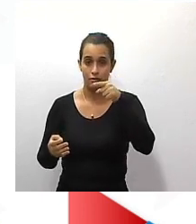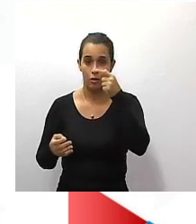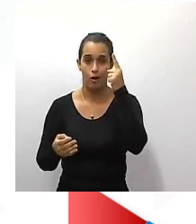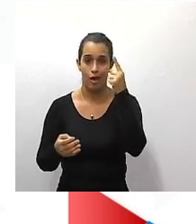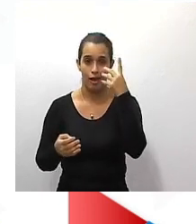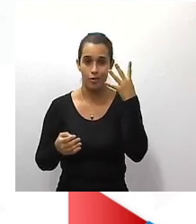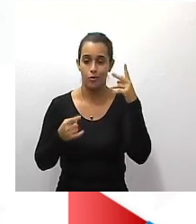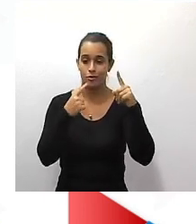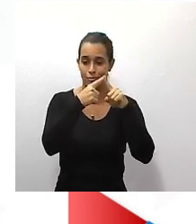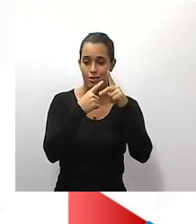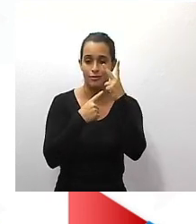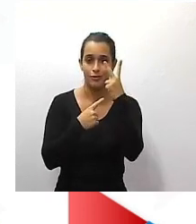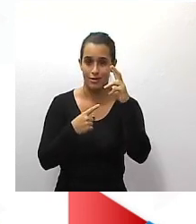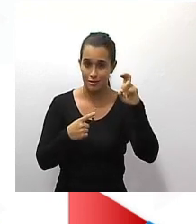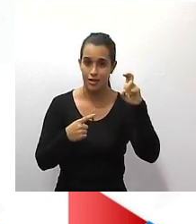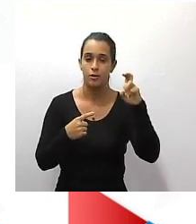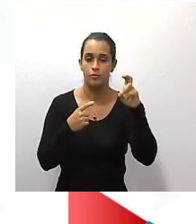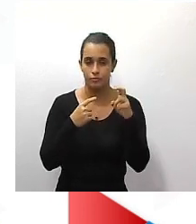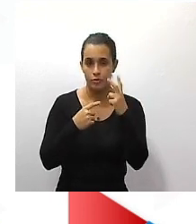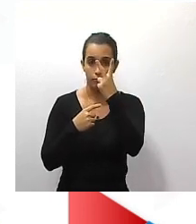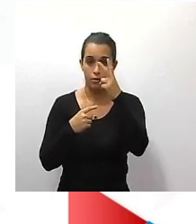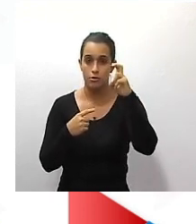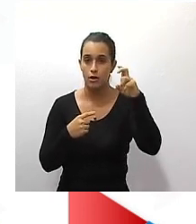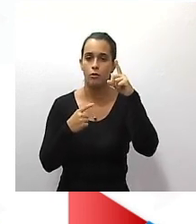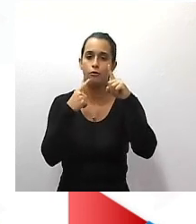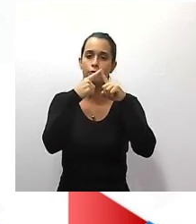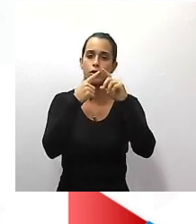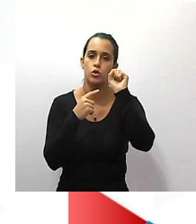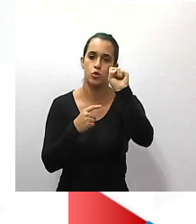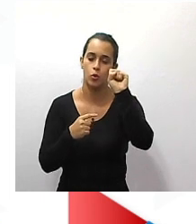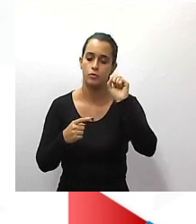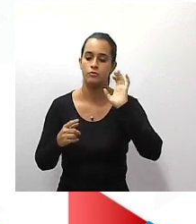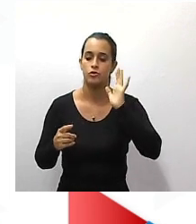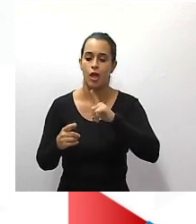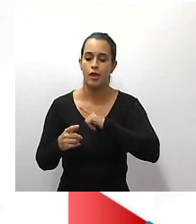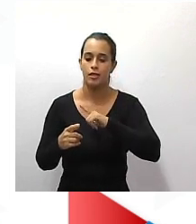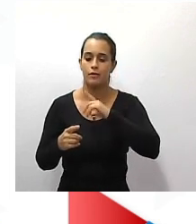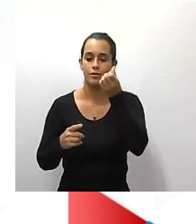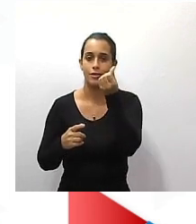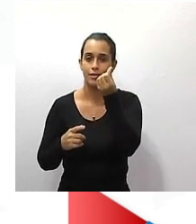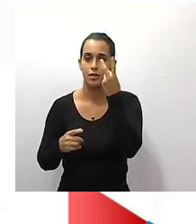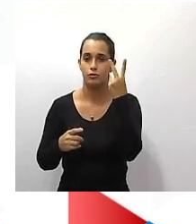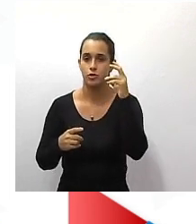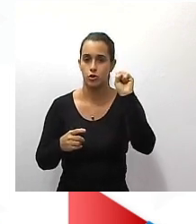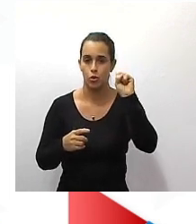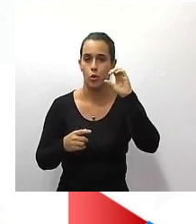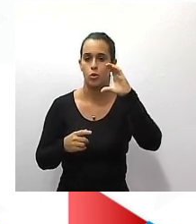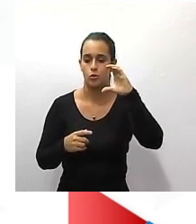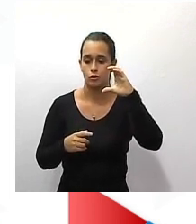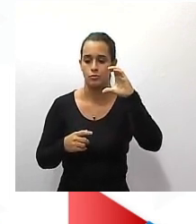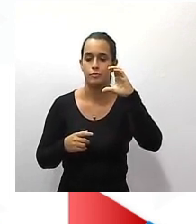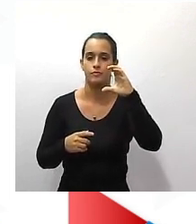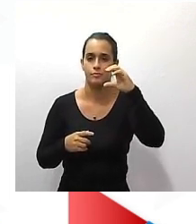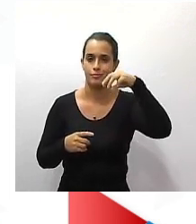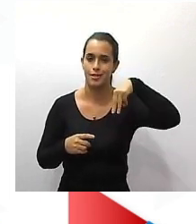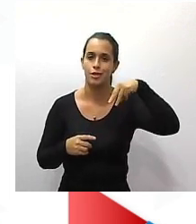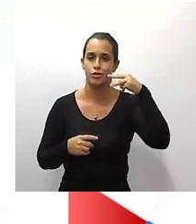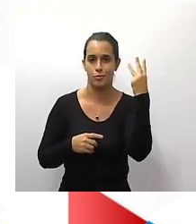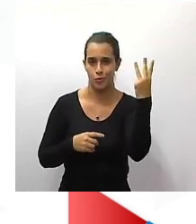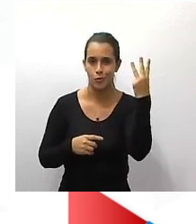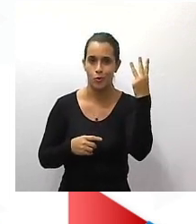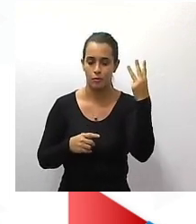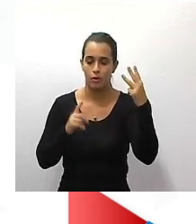e submúltiplos de metros, tá bom? Vamos lá. Unidade principal, metro cúbico, múltiplos e submúltiplos